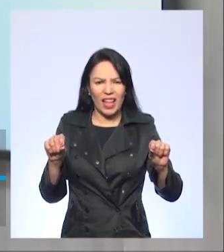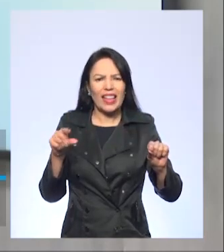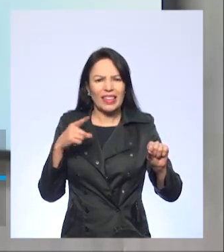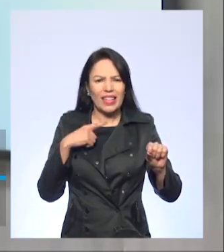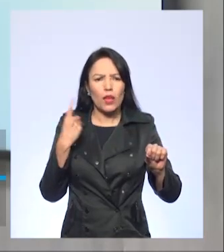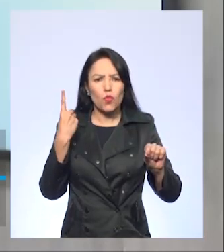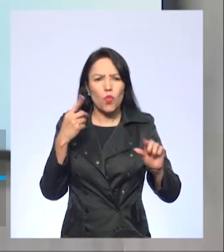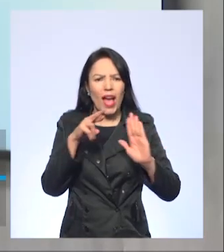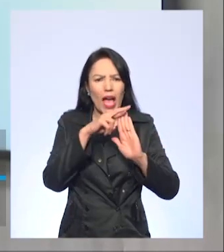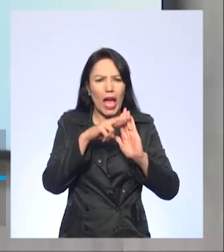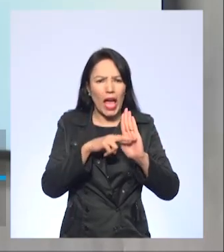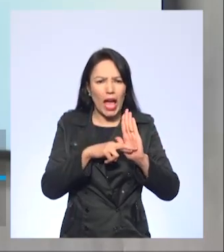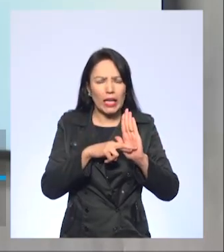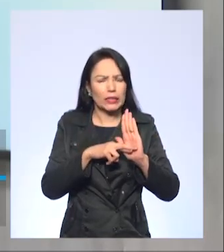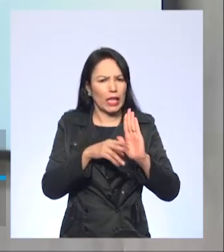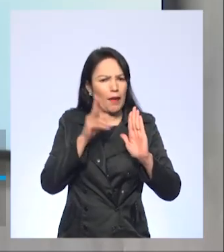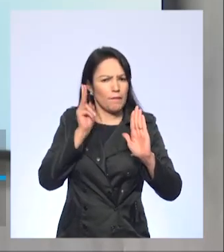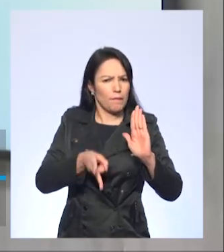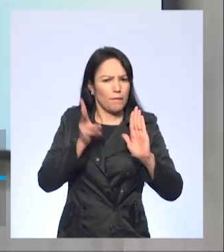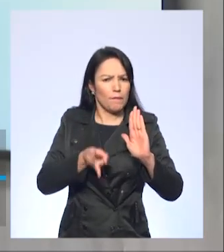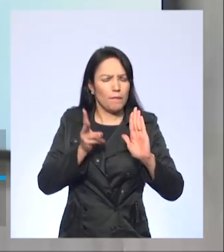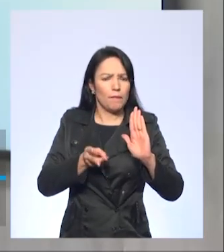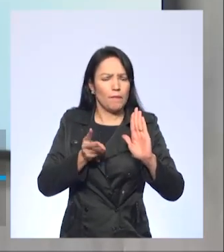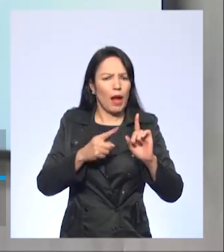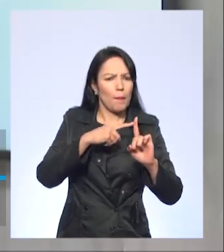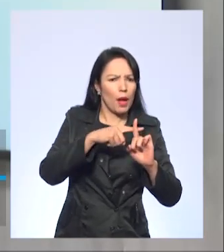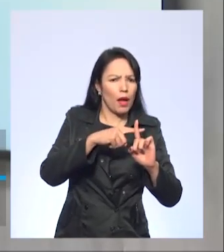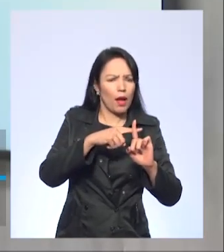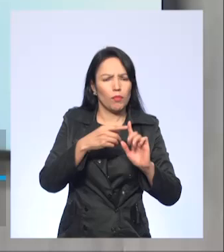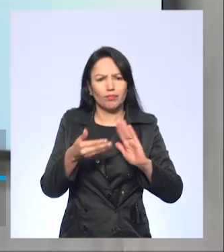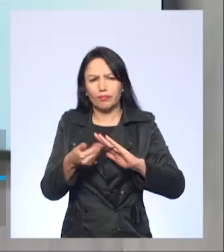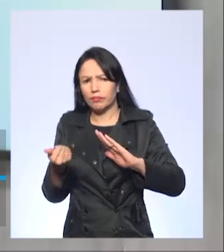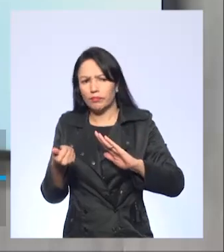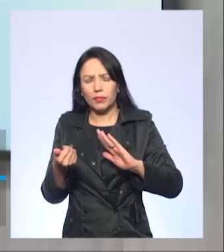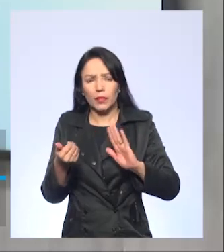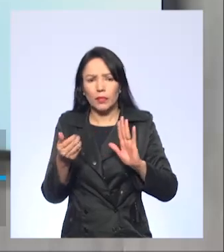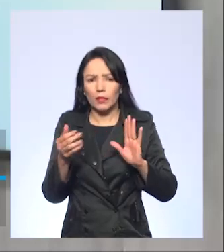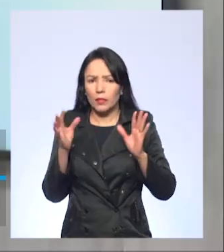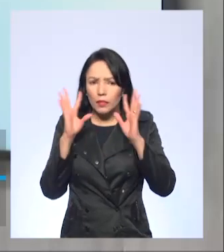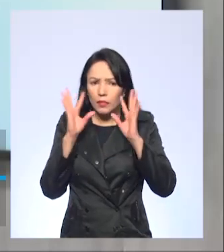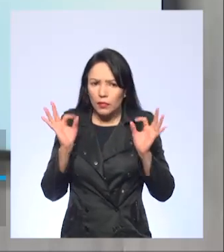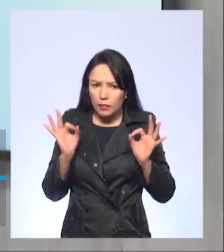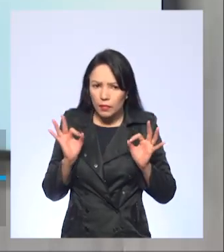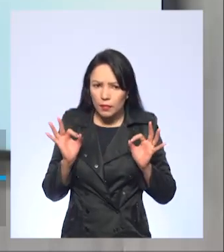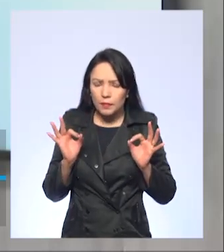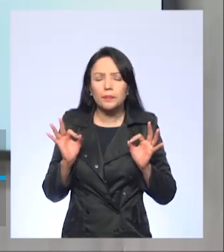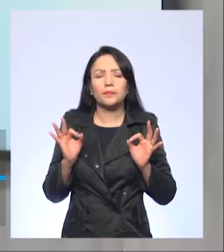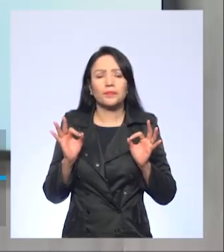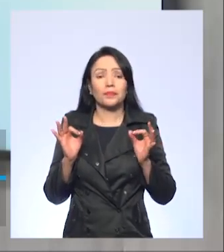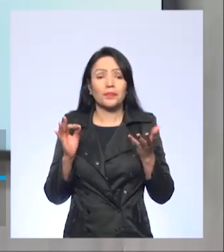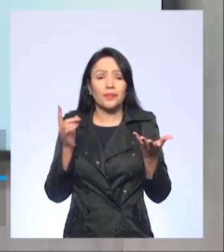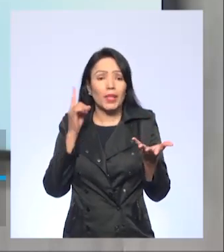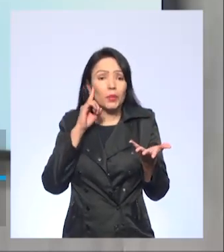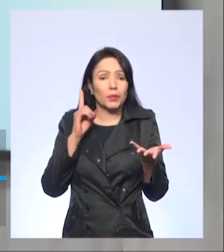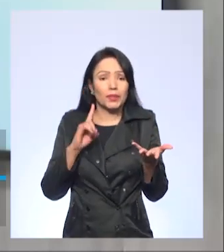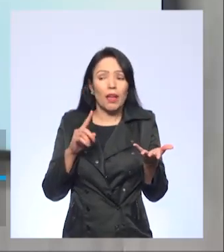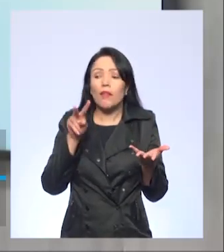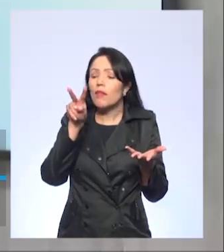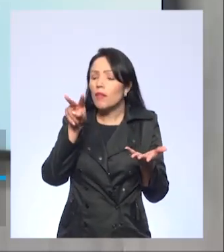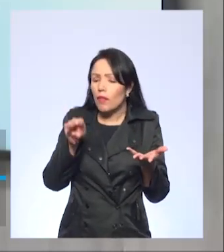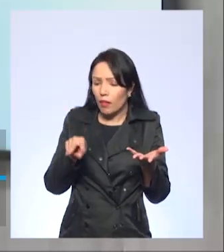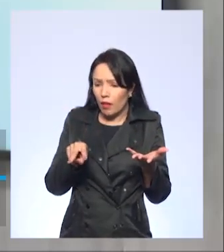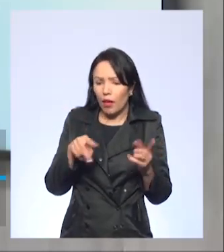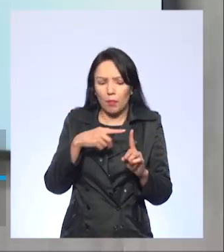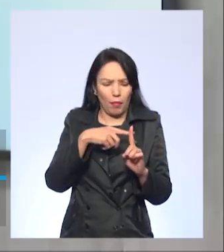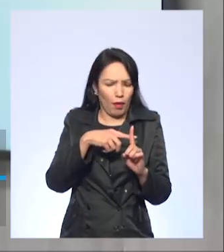ao sinal, tá bem? A pergunta que você me fez não faz lá muito sentido, mas eu estou tentando te responder, eu não faço ideia onde você está olhando para esse sinal